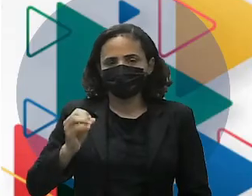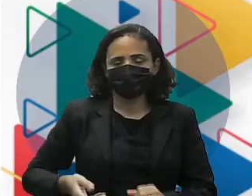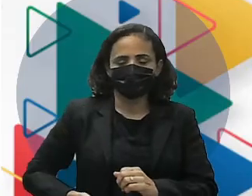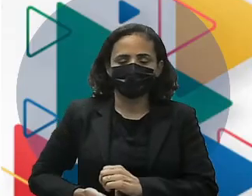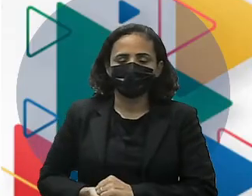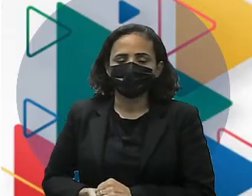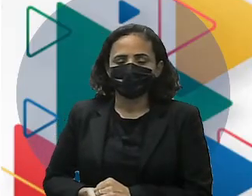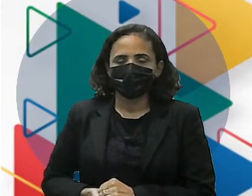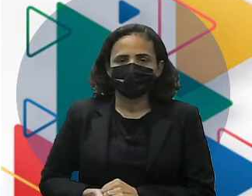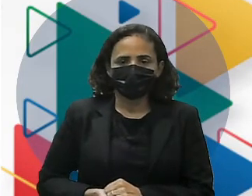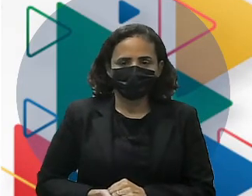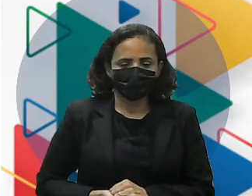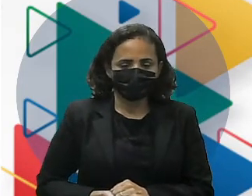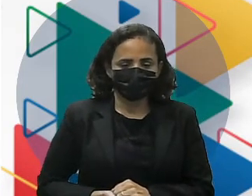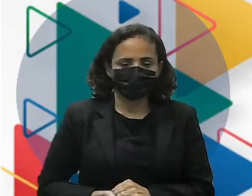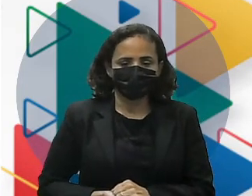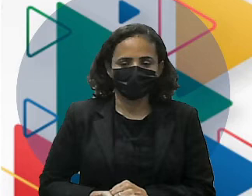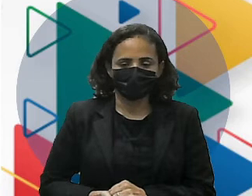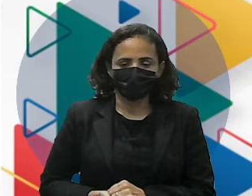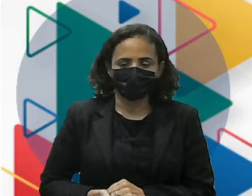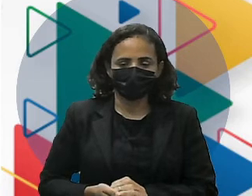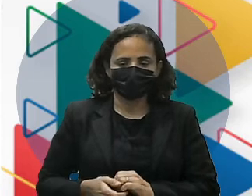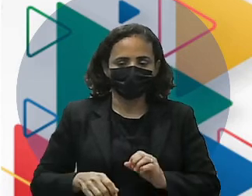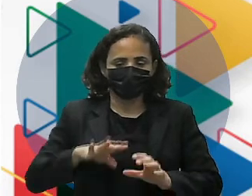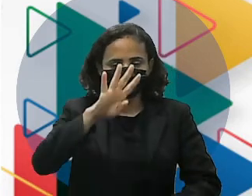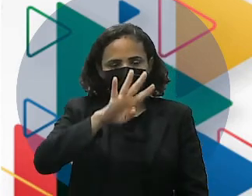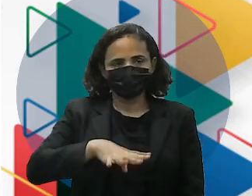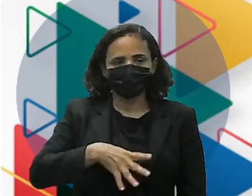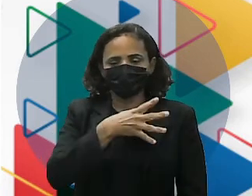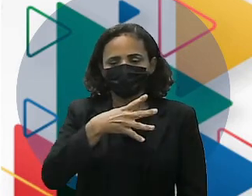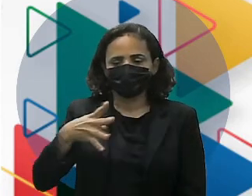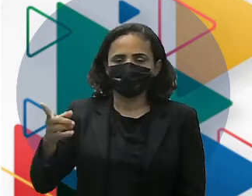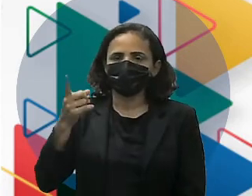só. O quadro ao lado